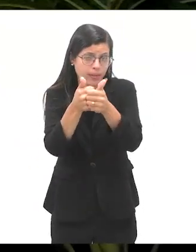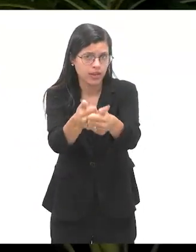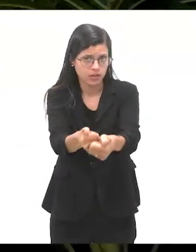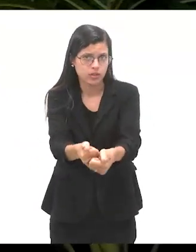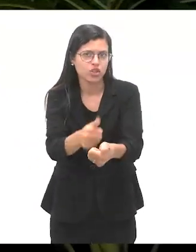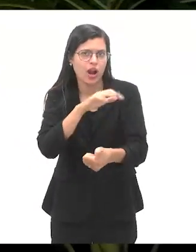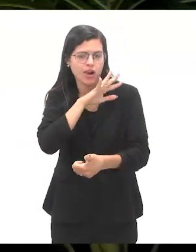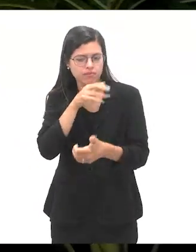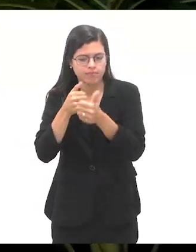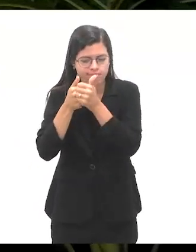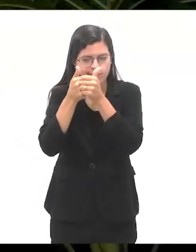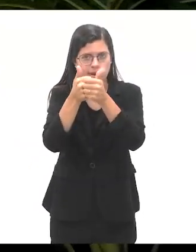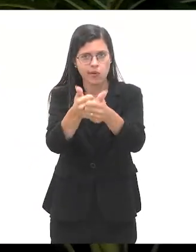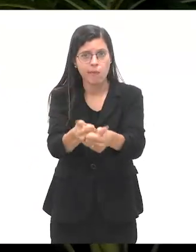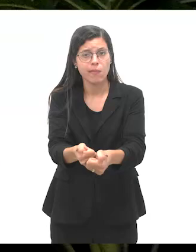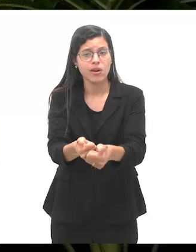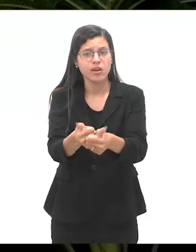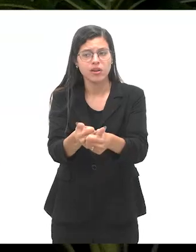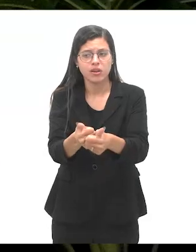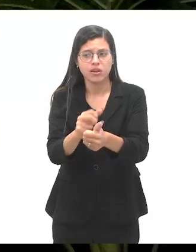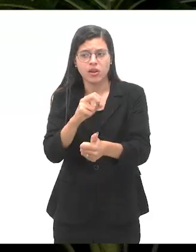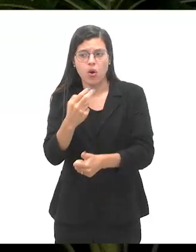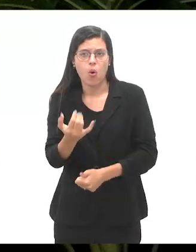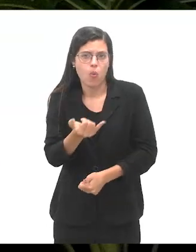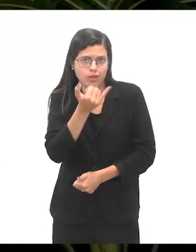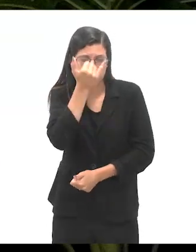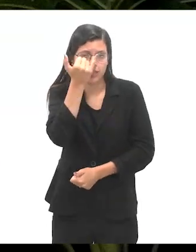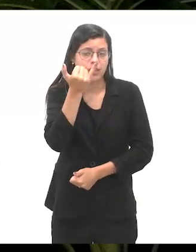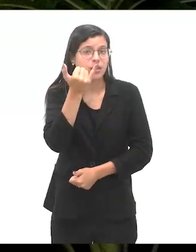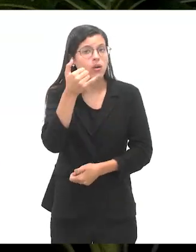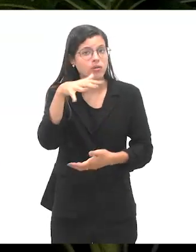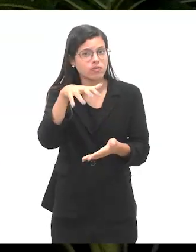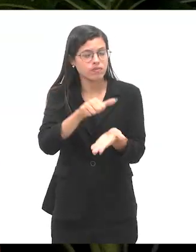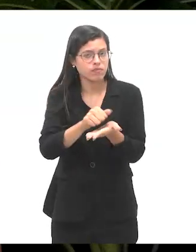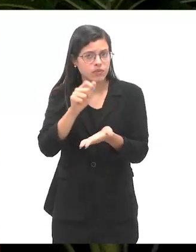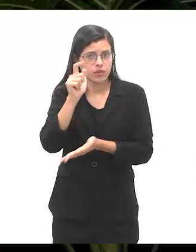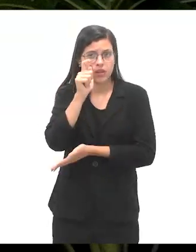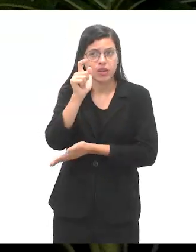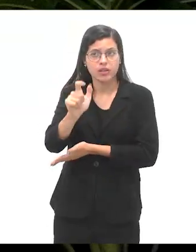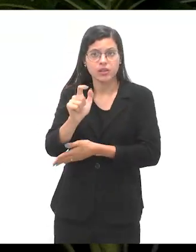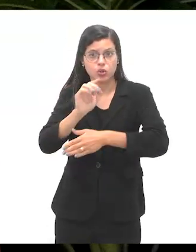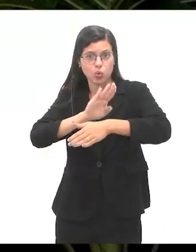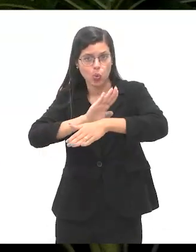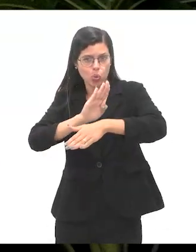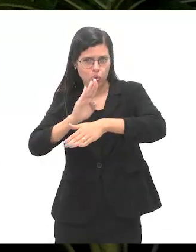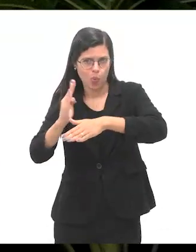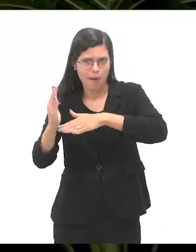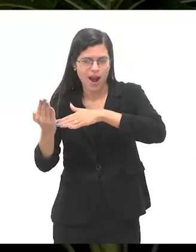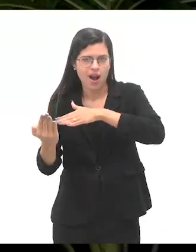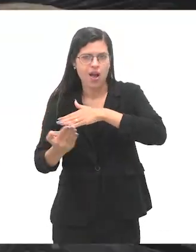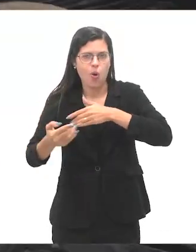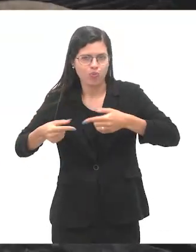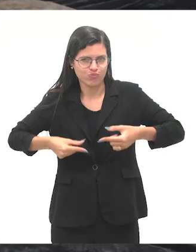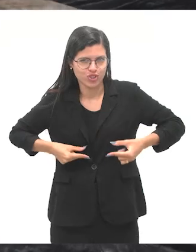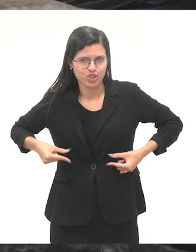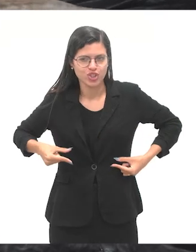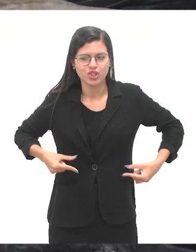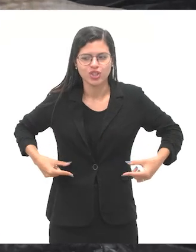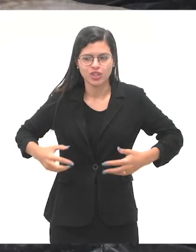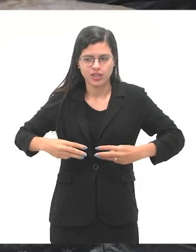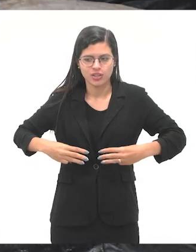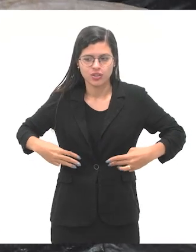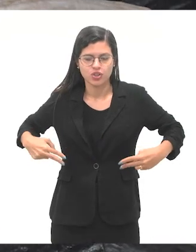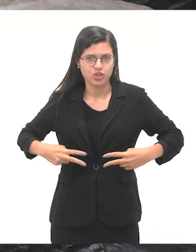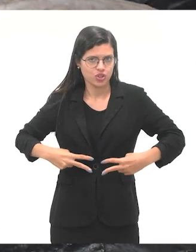ou fauna incidental. E aí a gente traz também um registro bastante interessante de um tubarão-tigre, que foi capturado